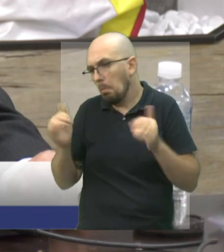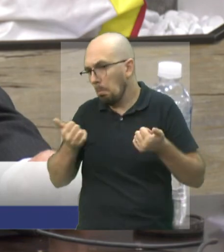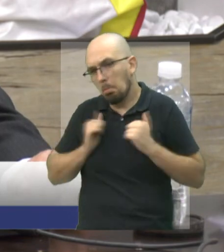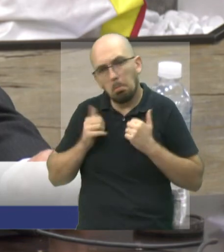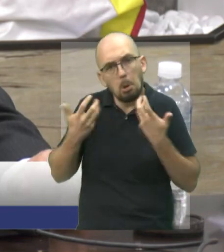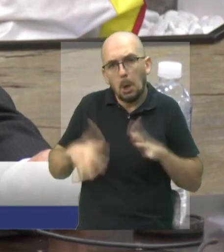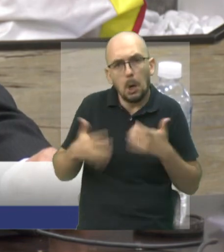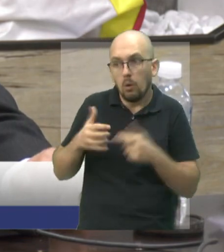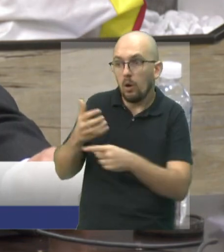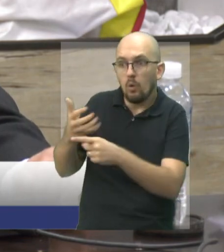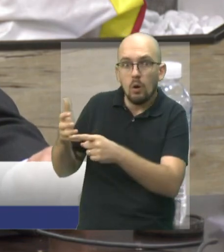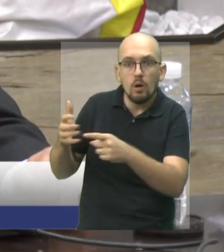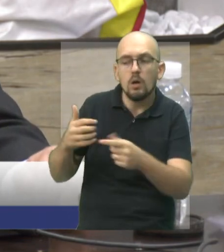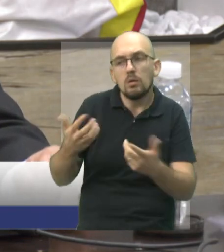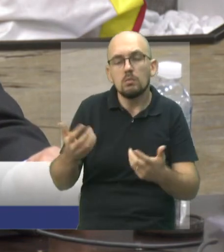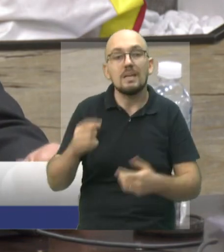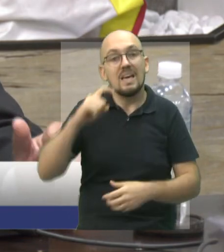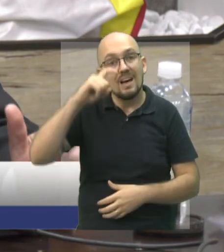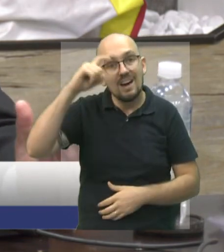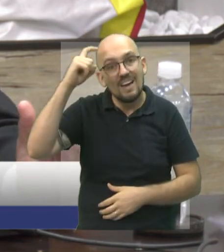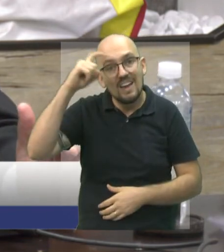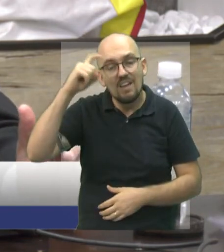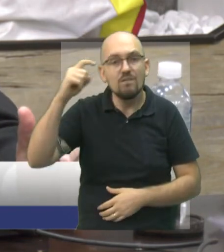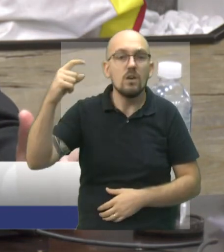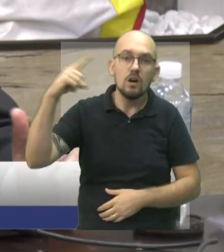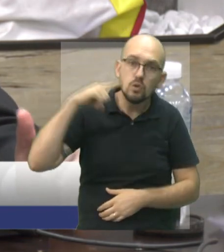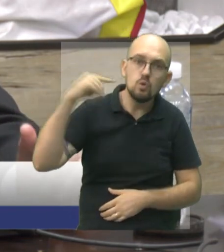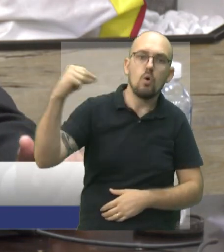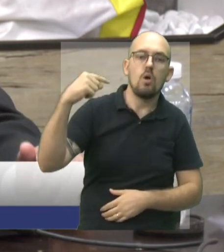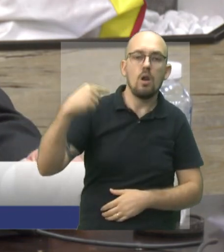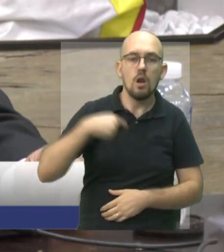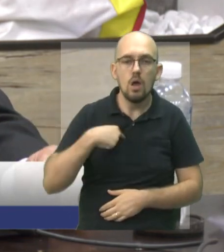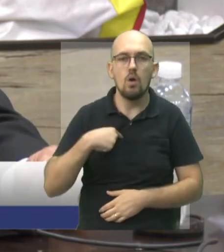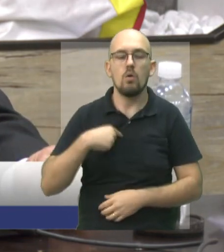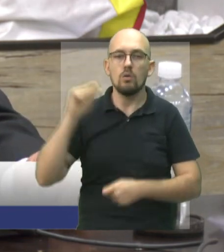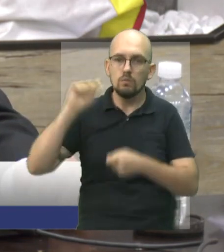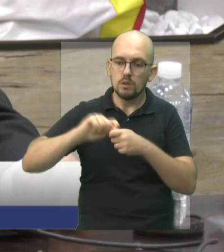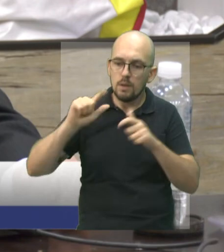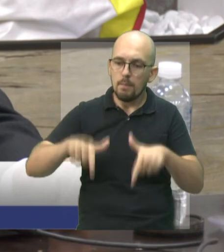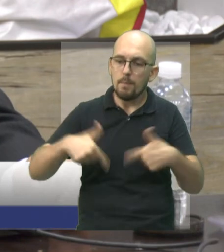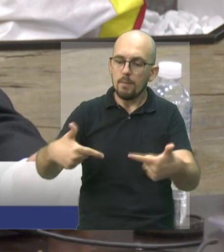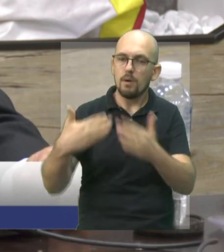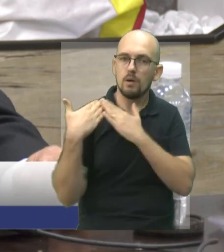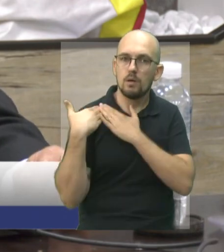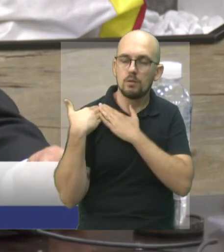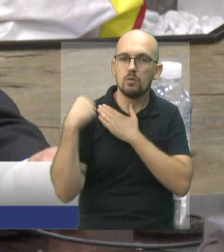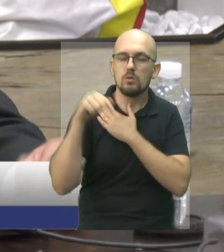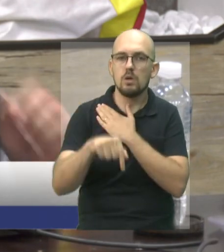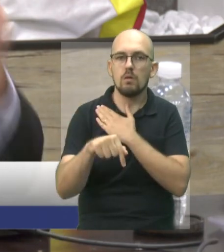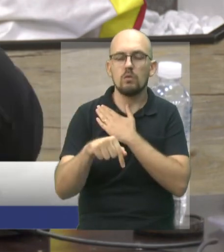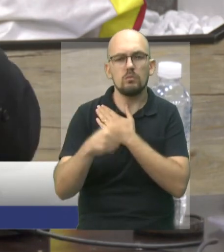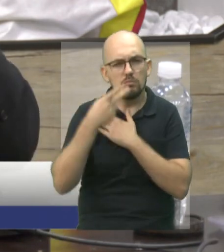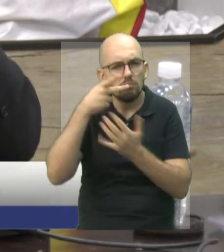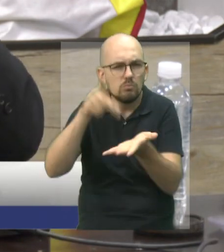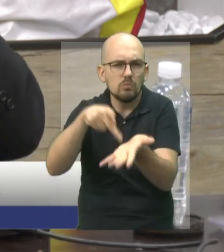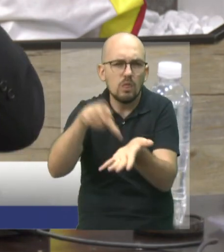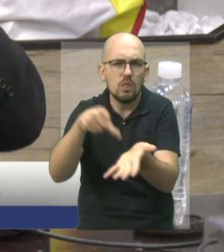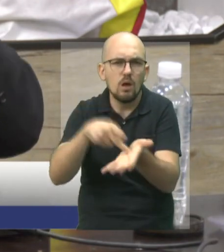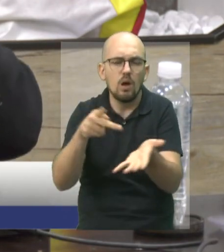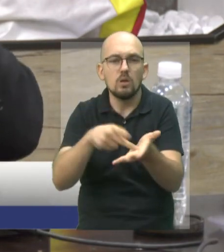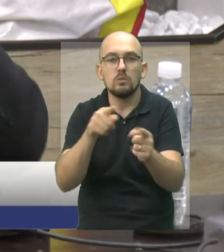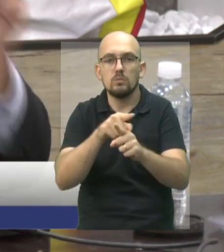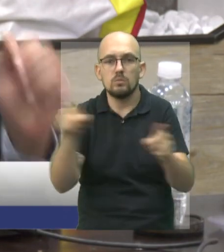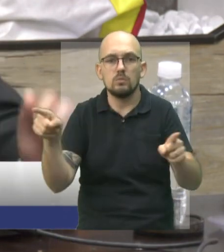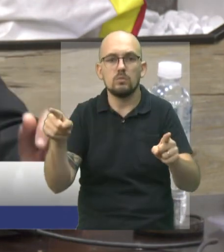lugar. Mas o Ivan me escolheu para que eu tivesse essa função. E sinceramente, gente,